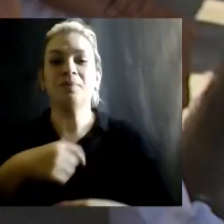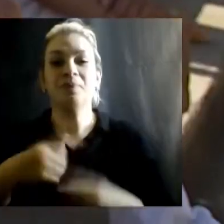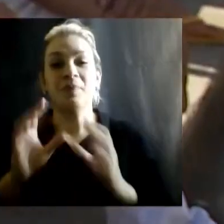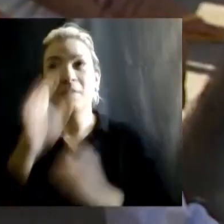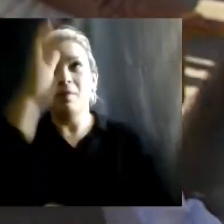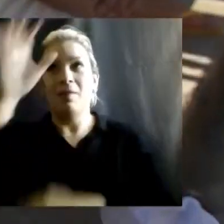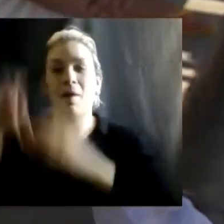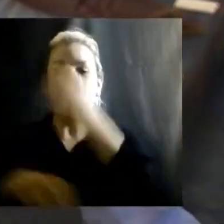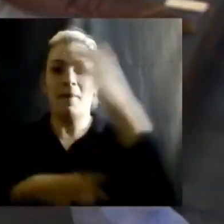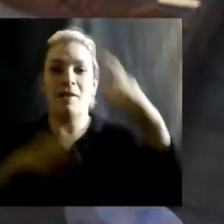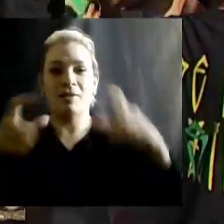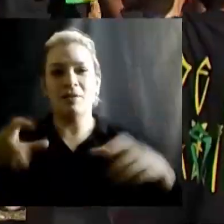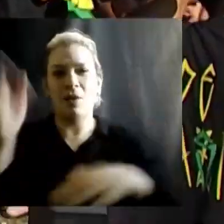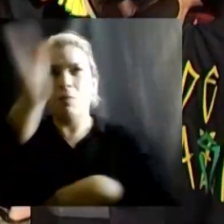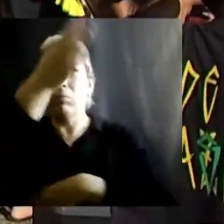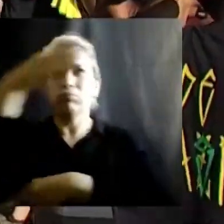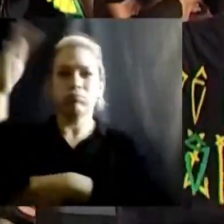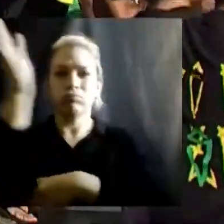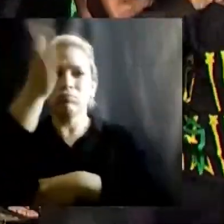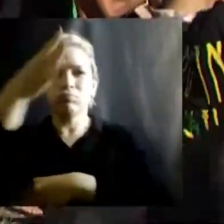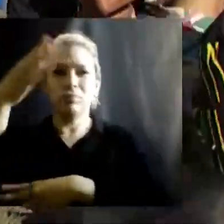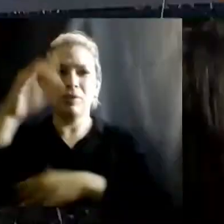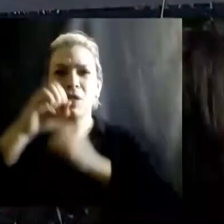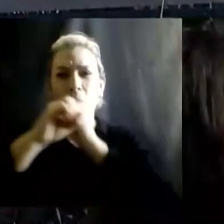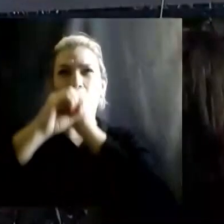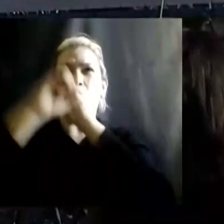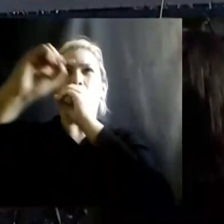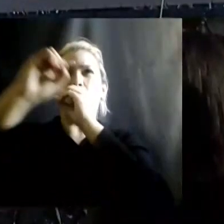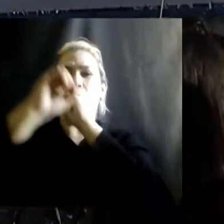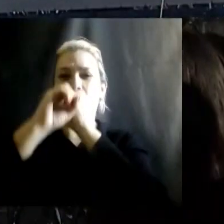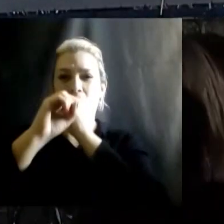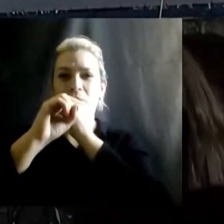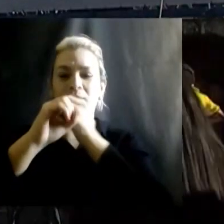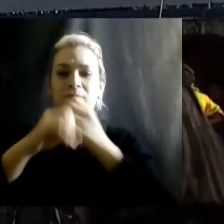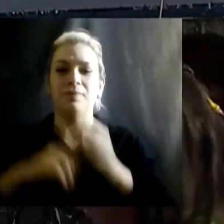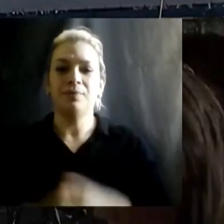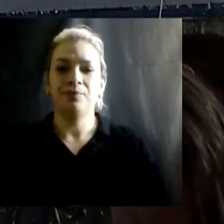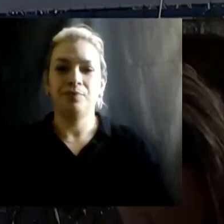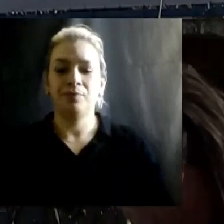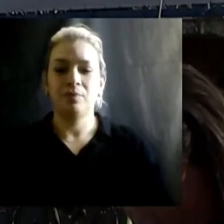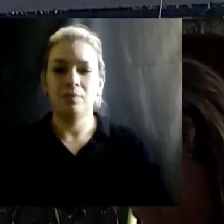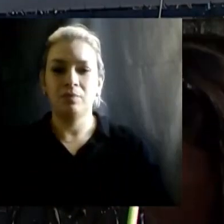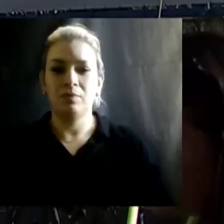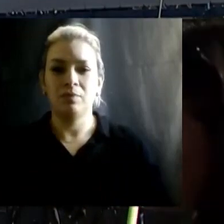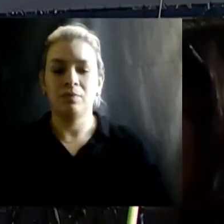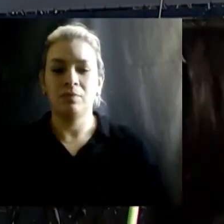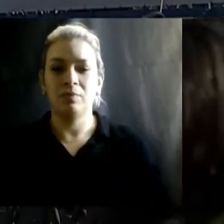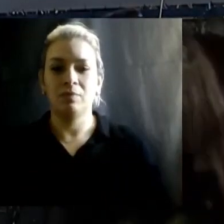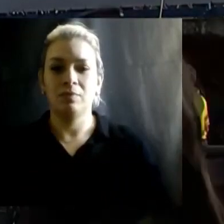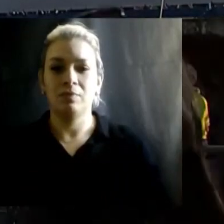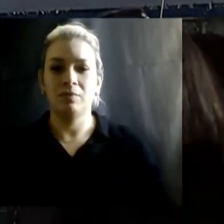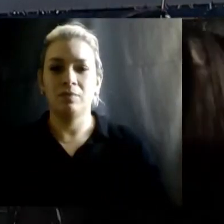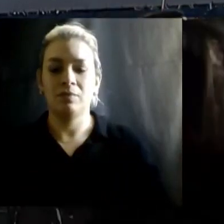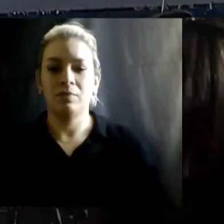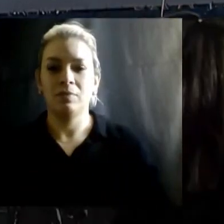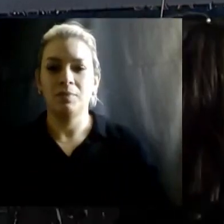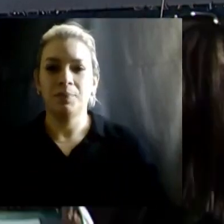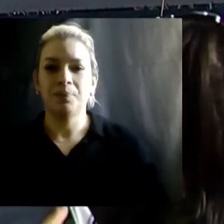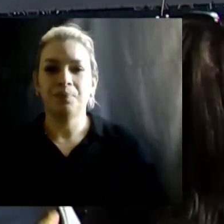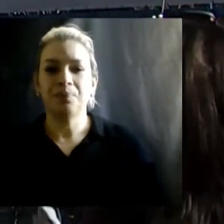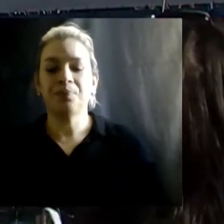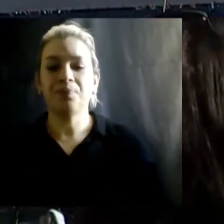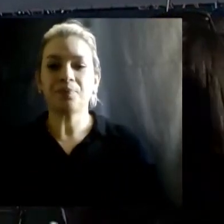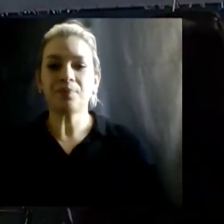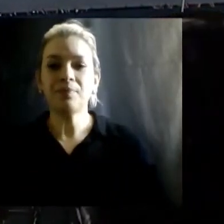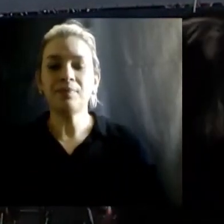vento e ao som das cornetas, os torcedores se reuniram diante de um telão de alta definição, de 12 metros de largura